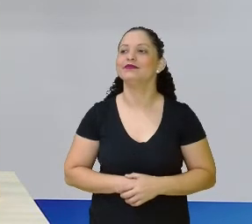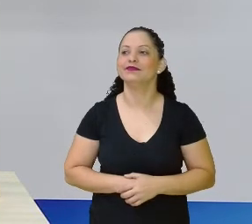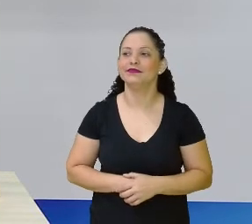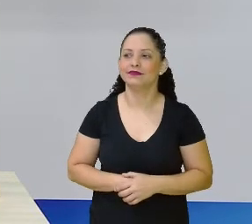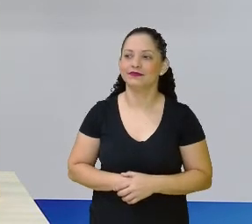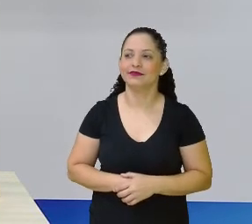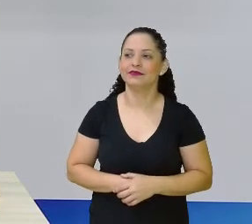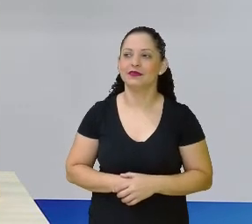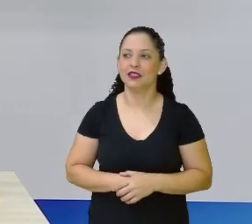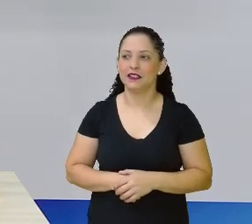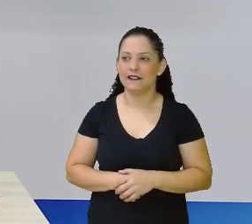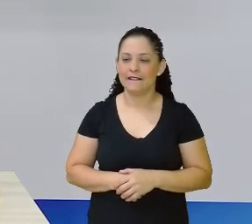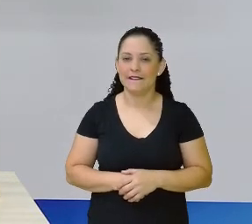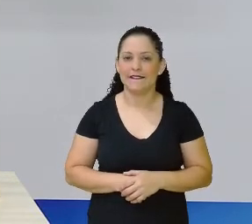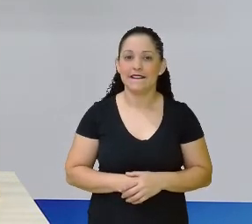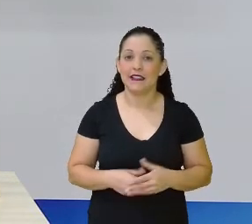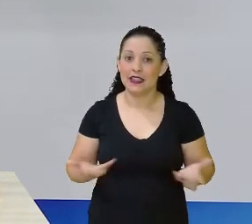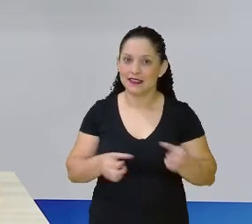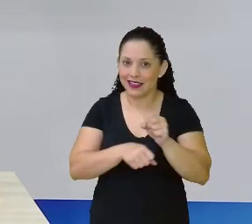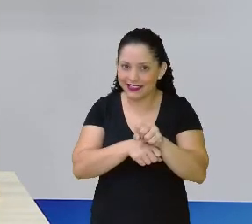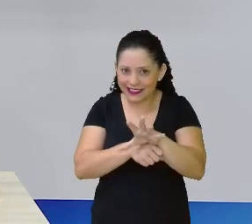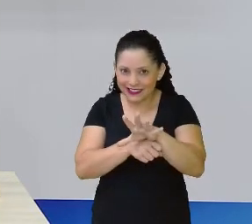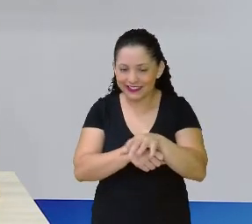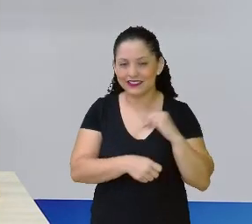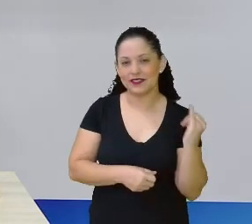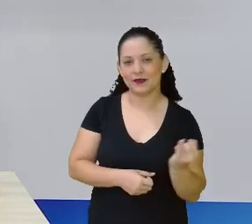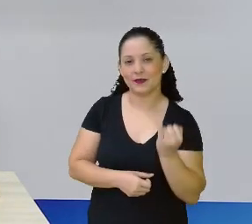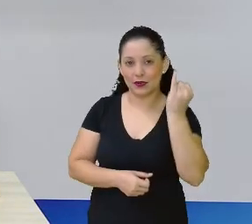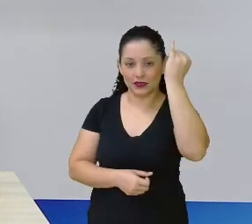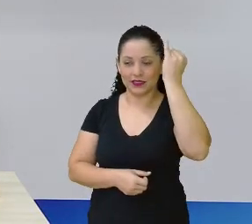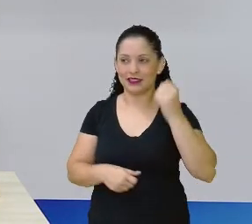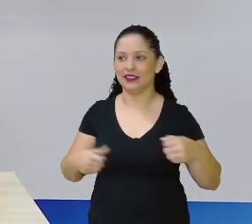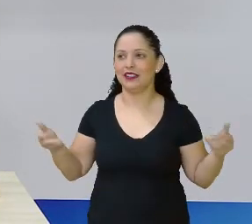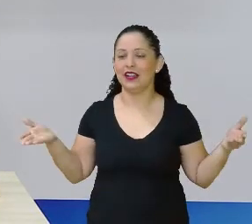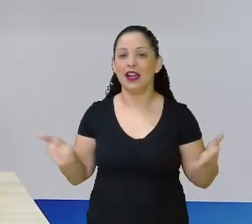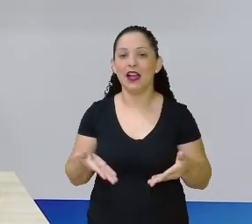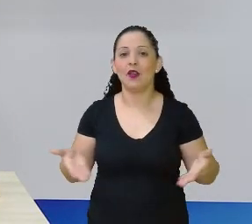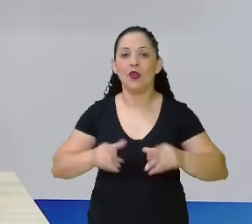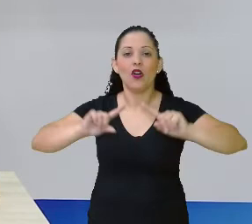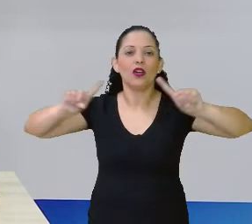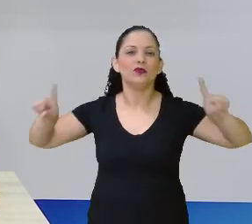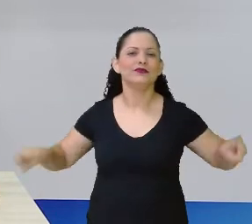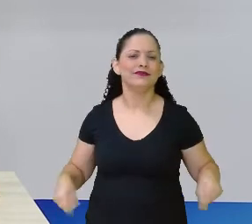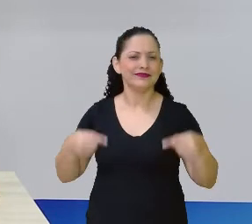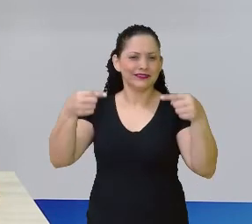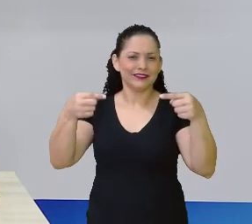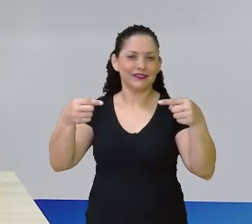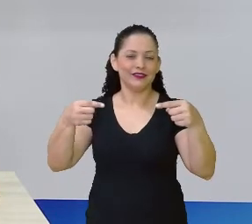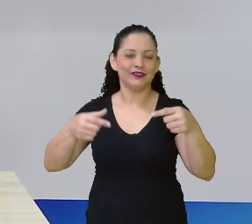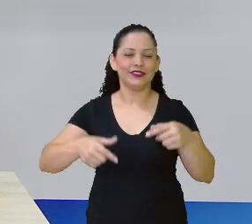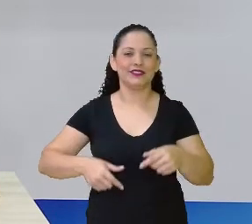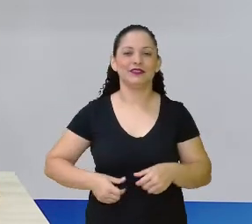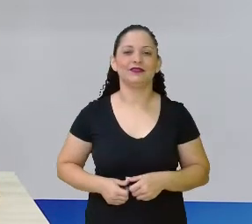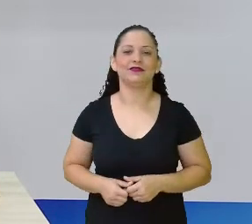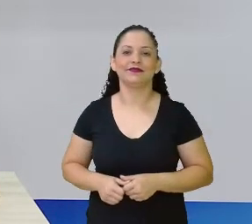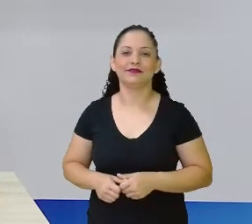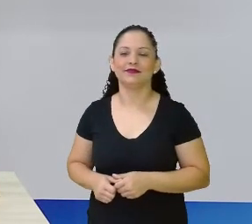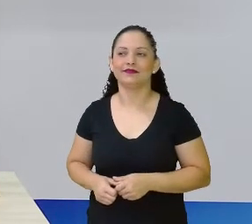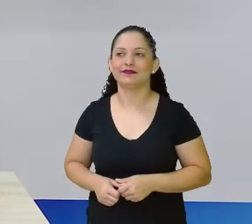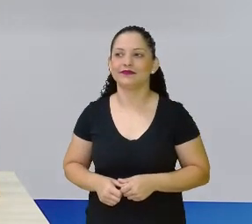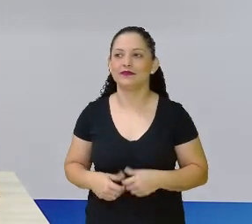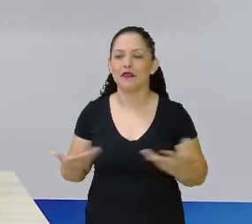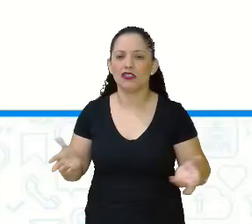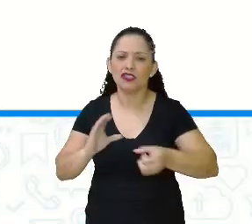hein? Dica importante. Agora eu já vou para o nosso desafio sobre